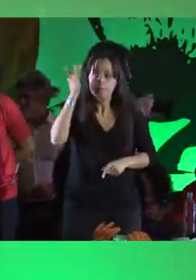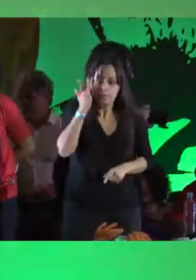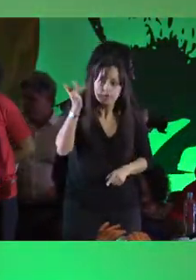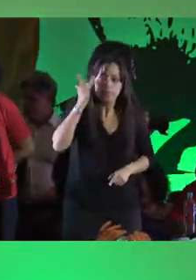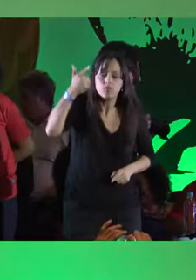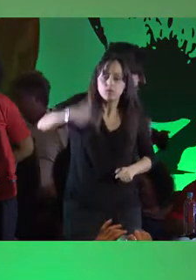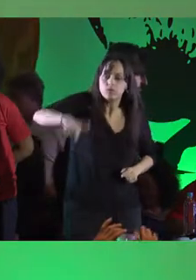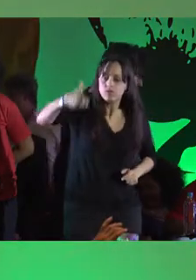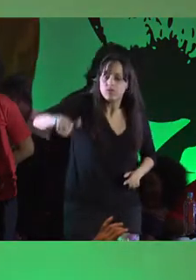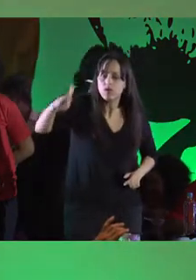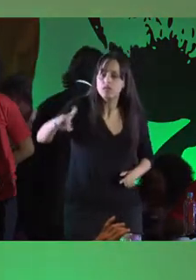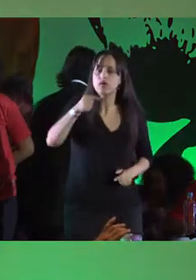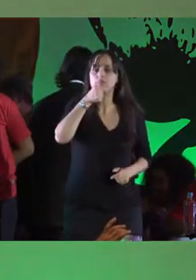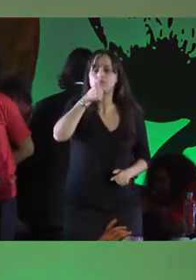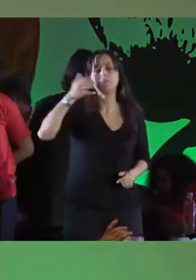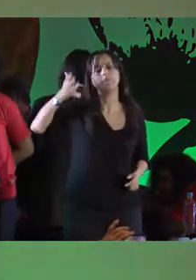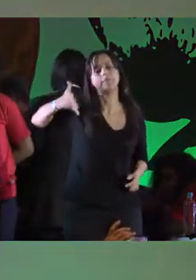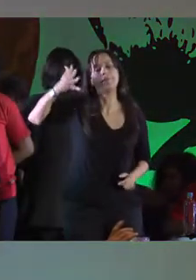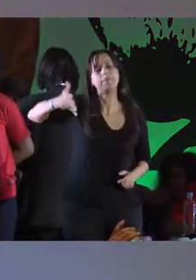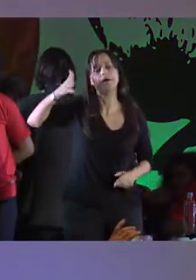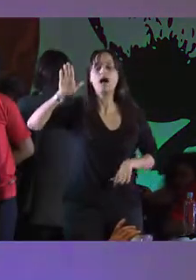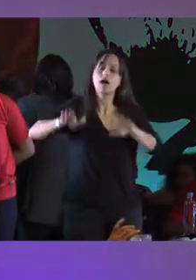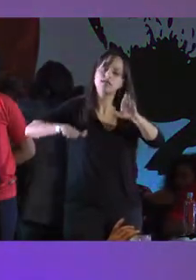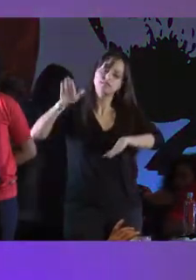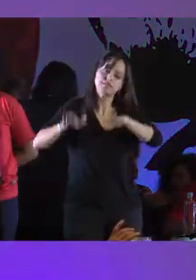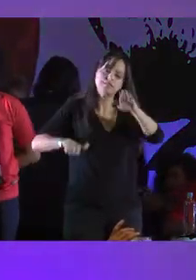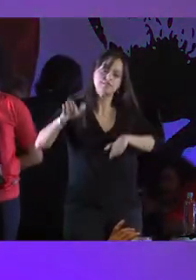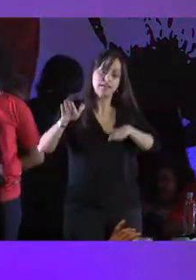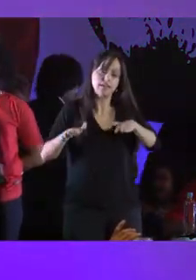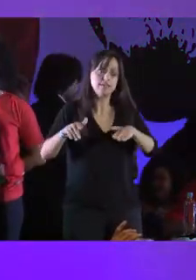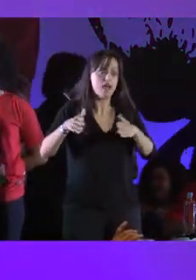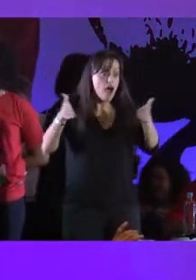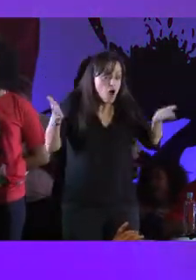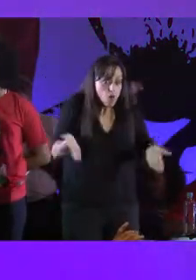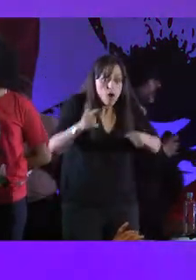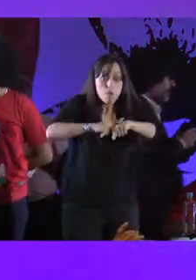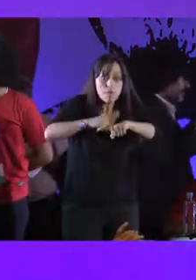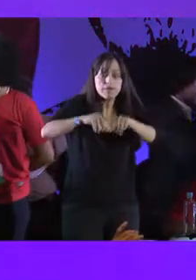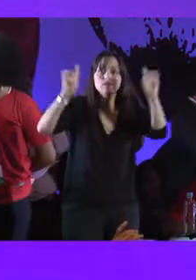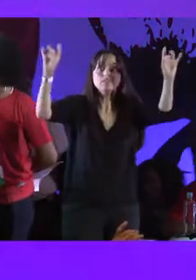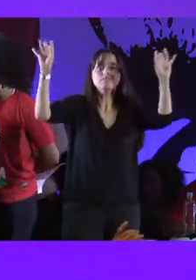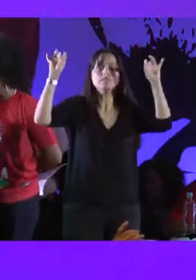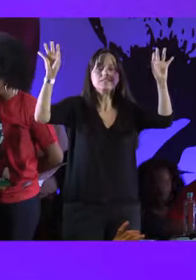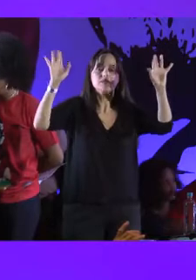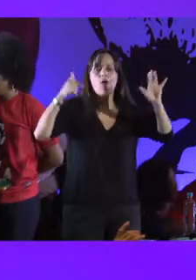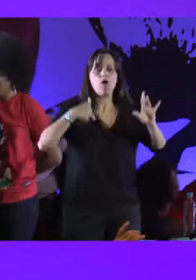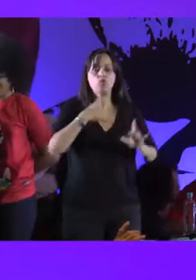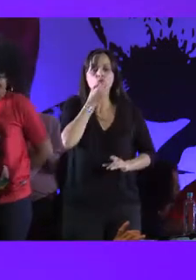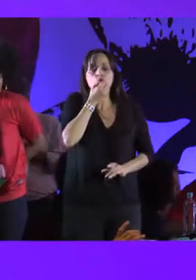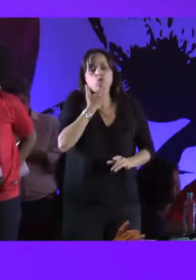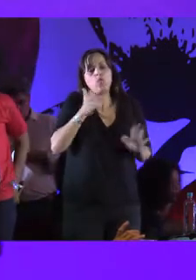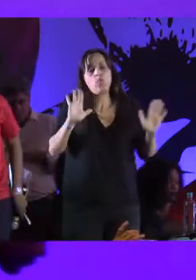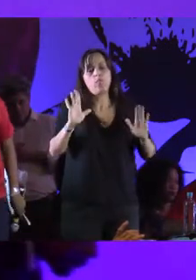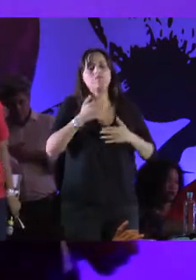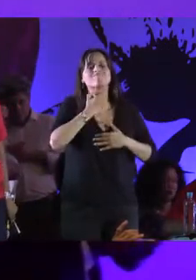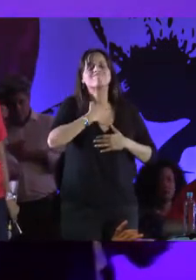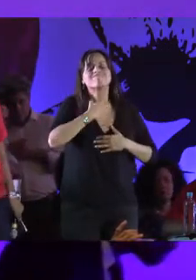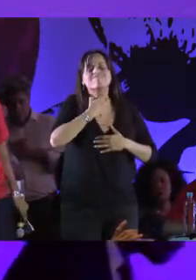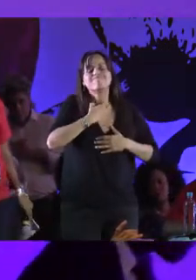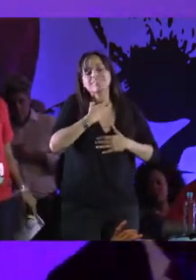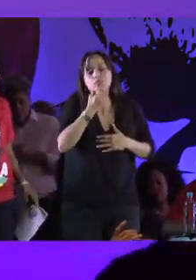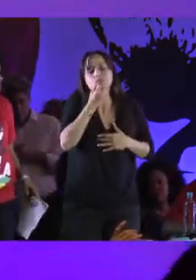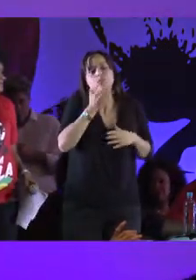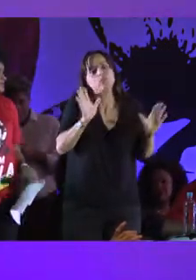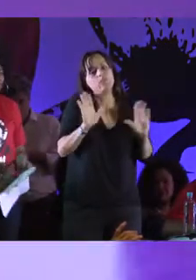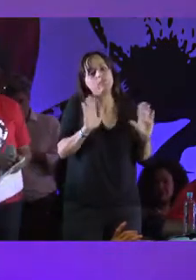vezes, às vezes faz com que chega no ato principal a gente não esteja com a garganta tão